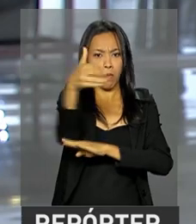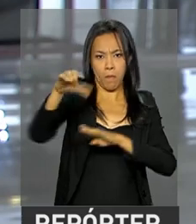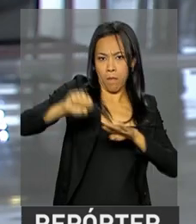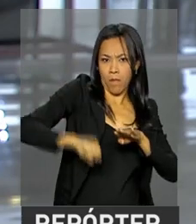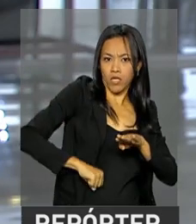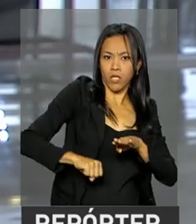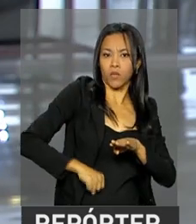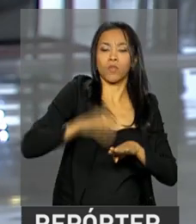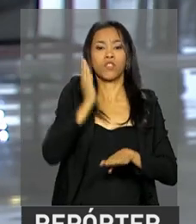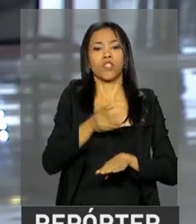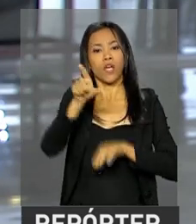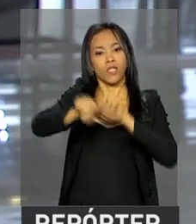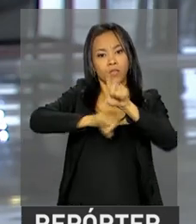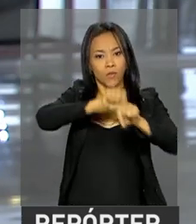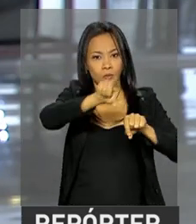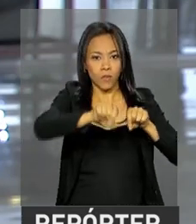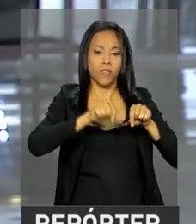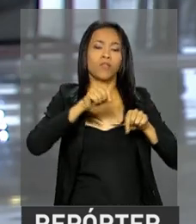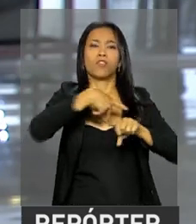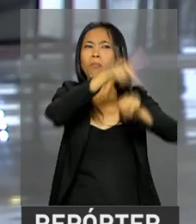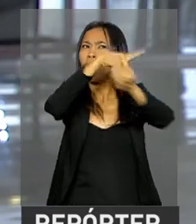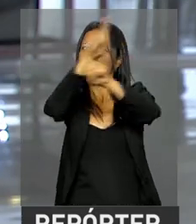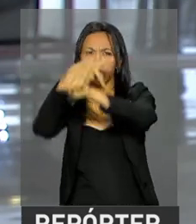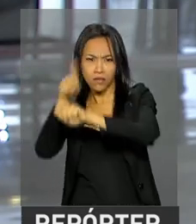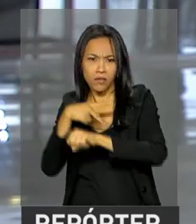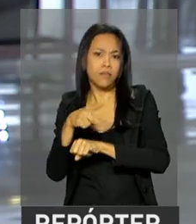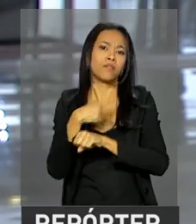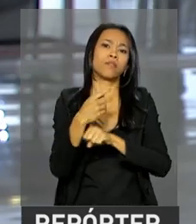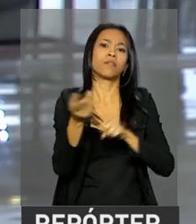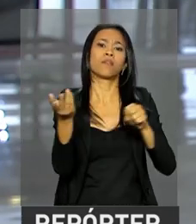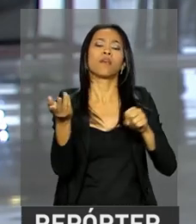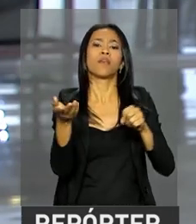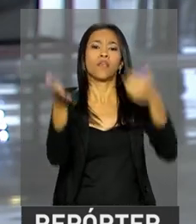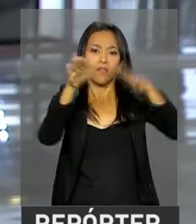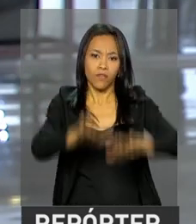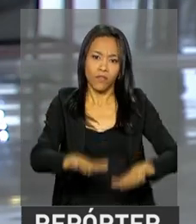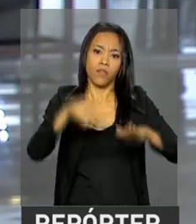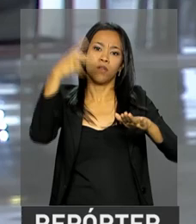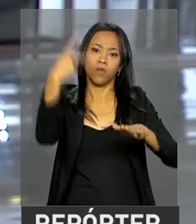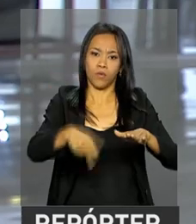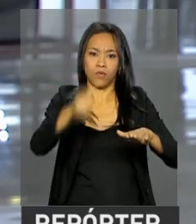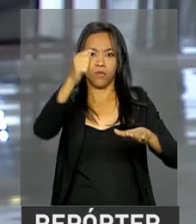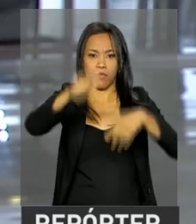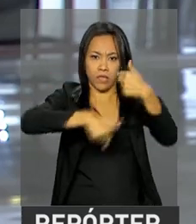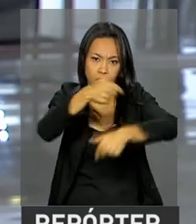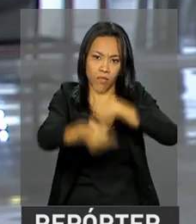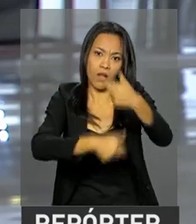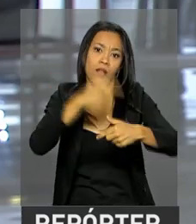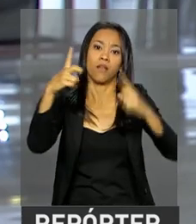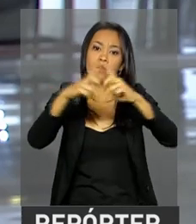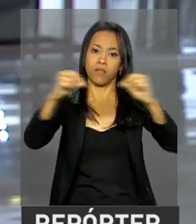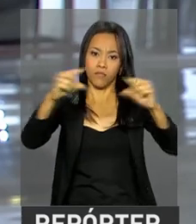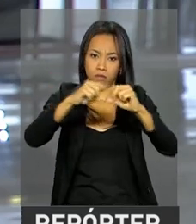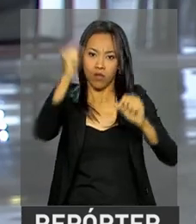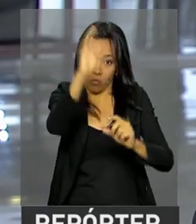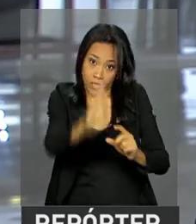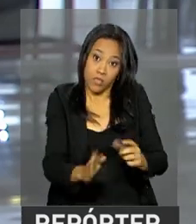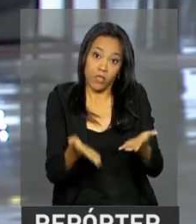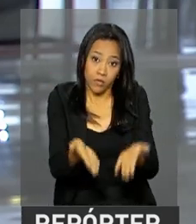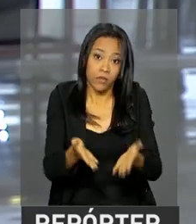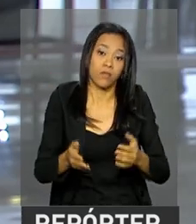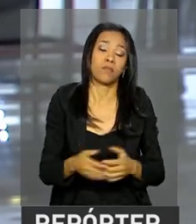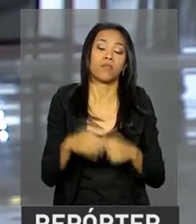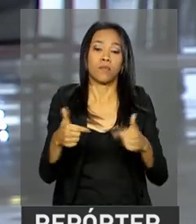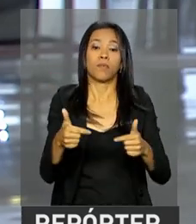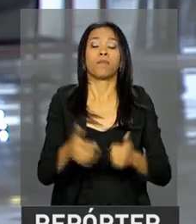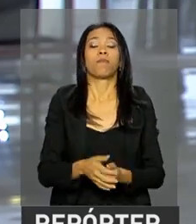recém nomeados embaixadores de países estrangeiros recém nomeados para atuarem aqui no Brasil só para completar